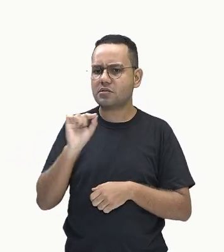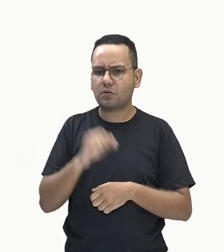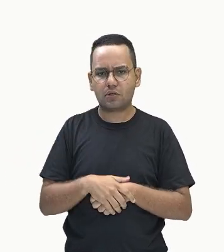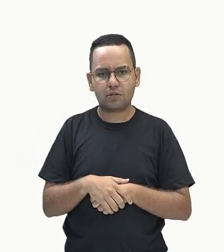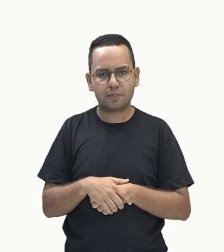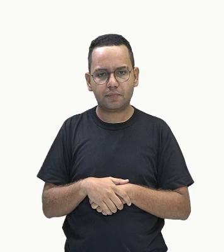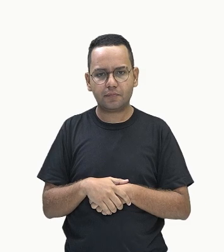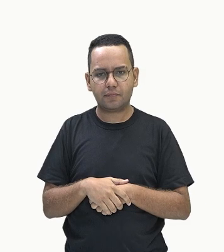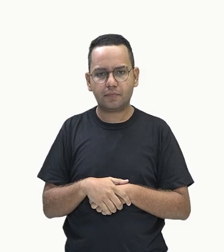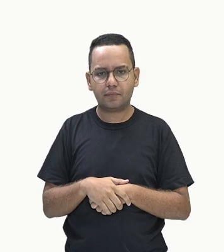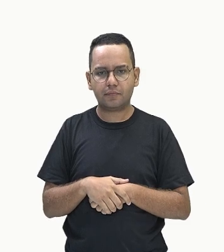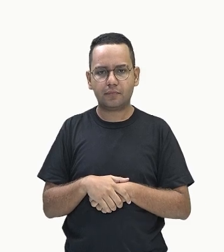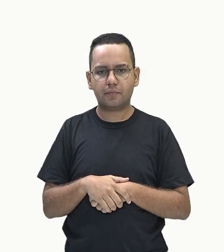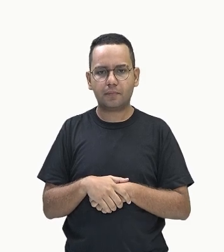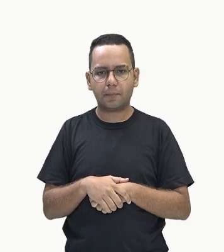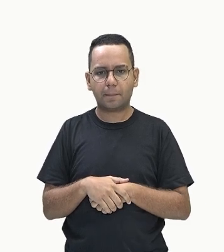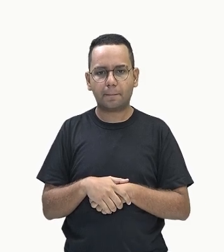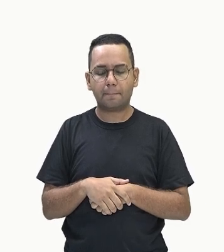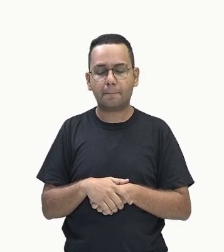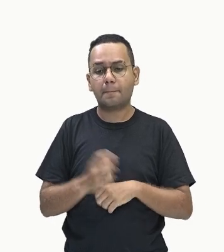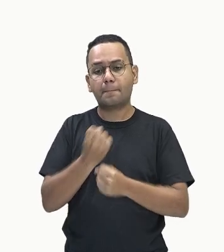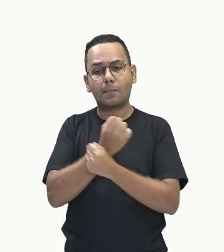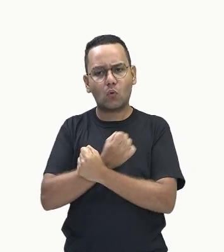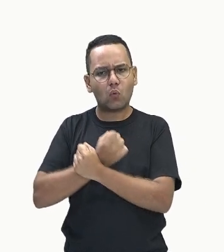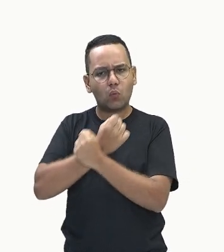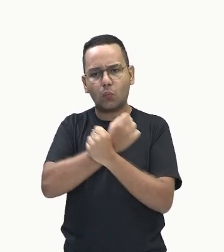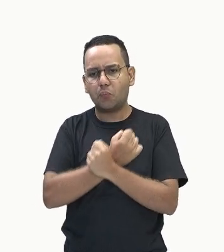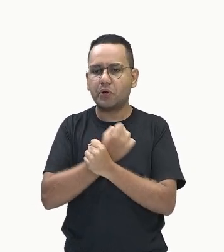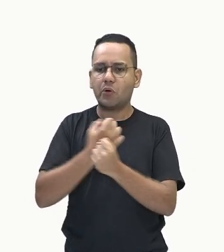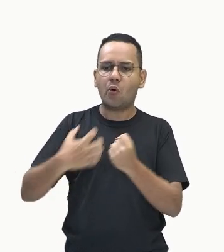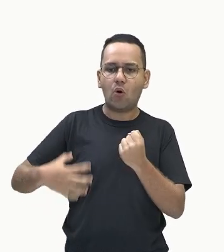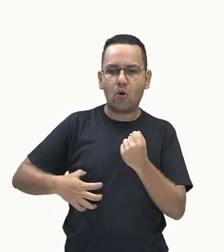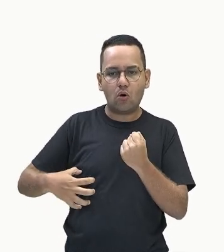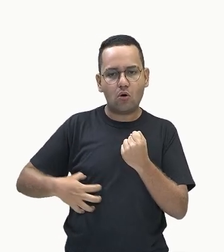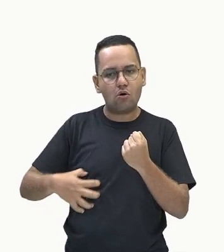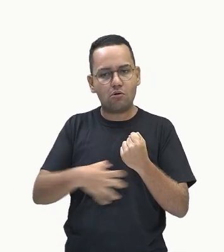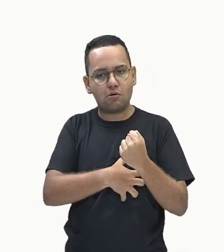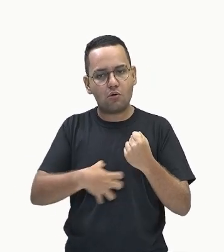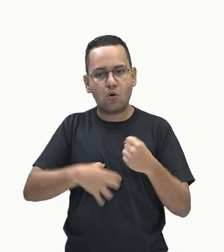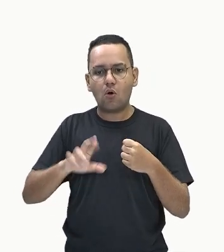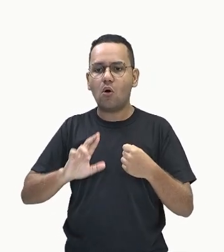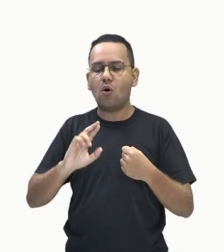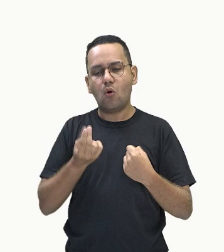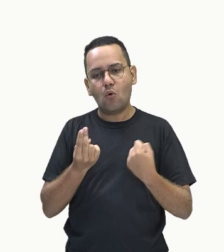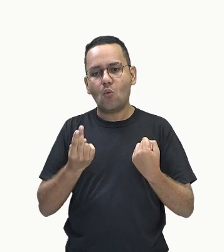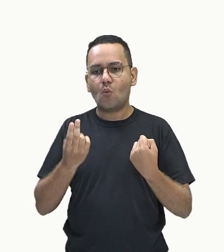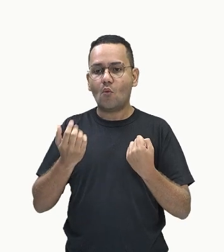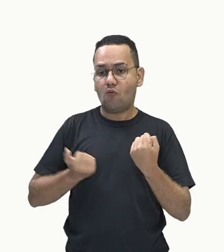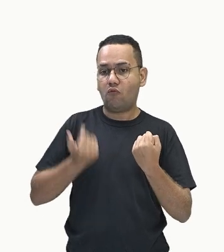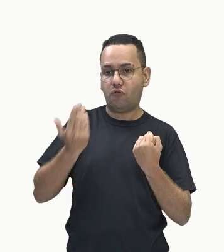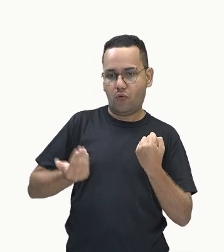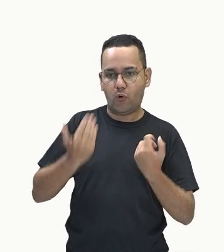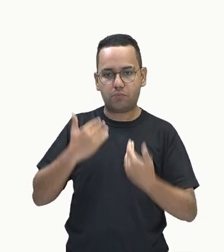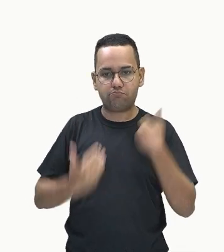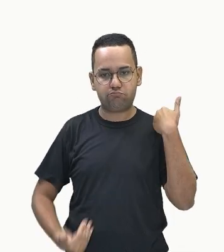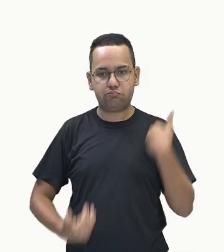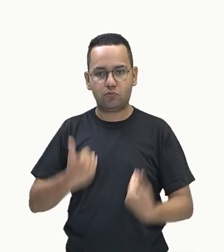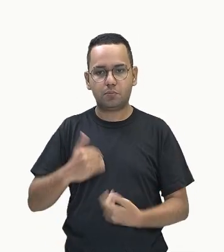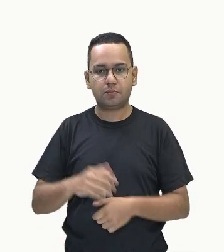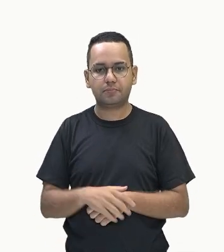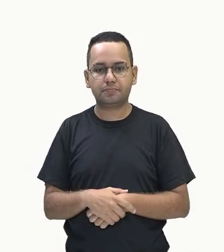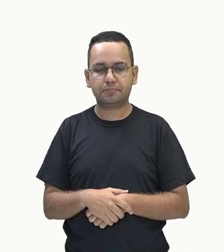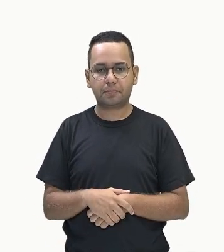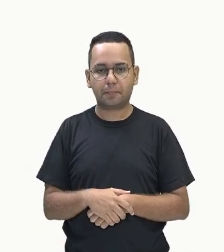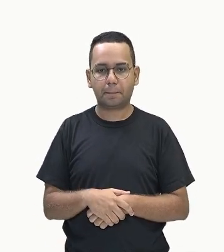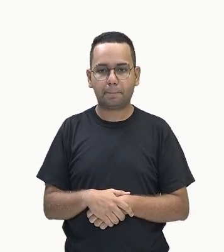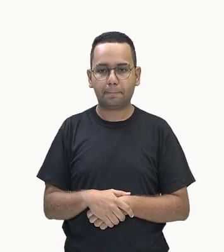para revestir certo órgão ou uma parte do nosso corpo do lado de fora. Lembrando que esse tecido,